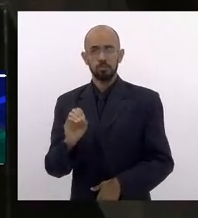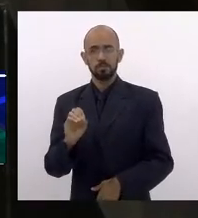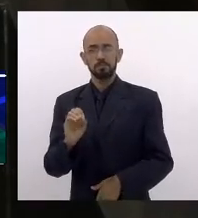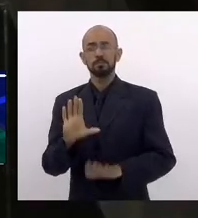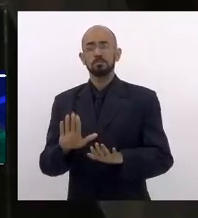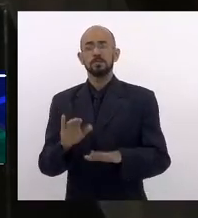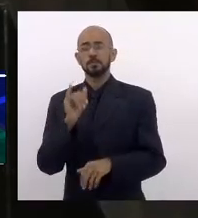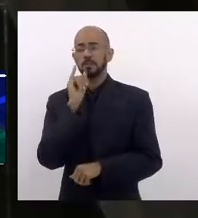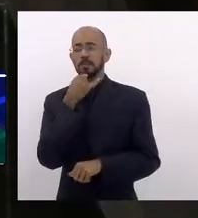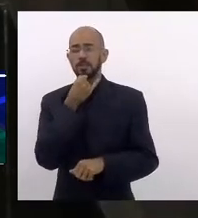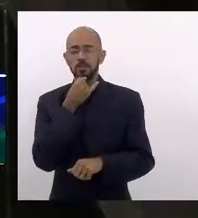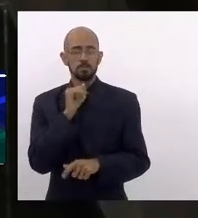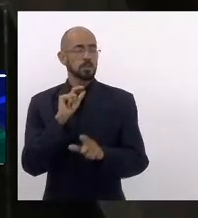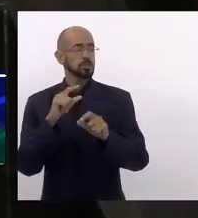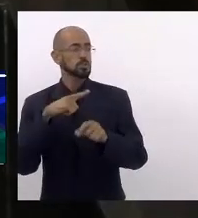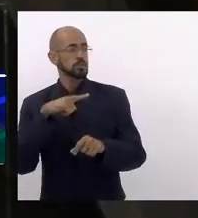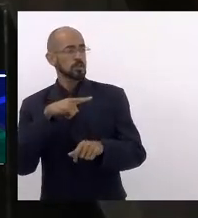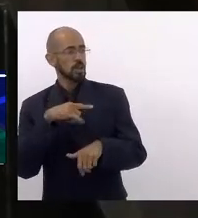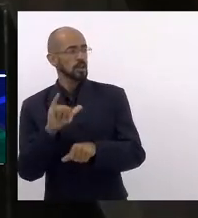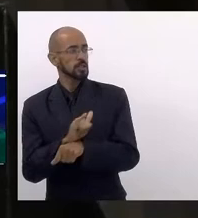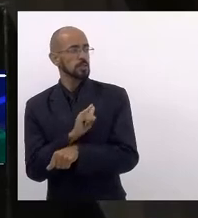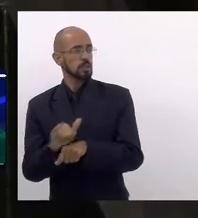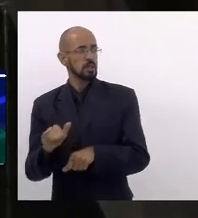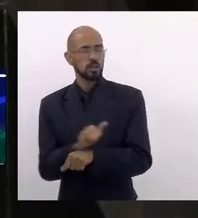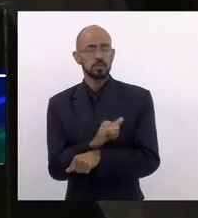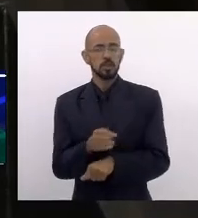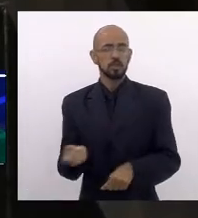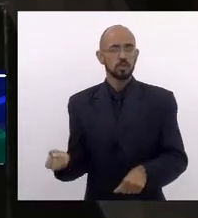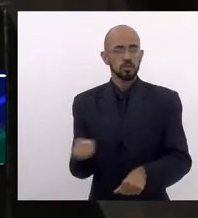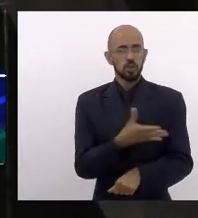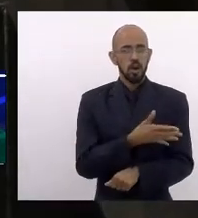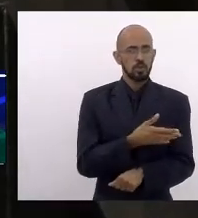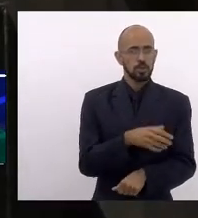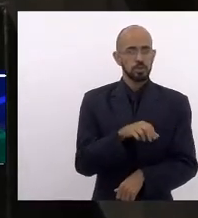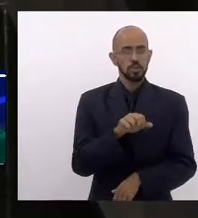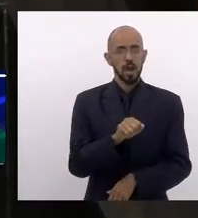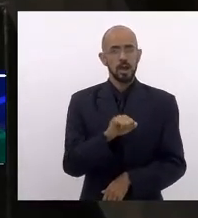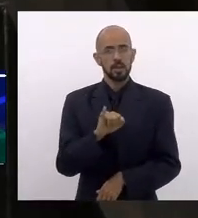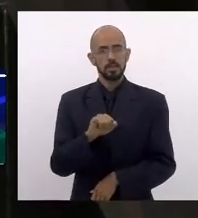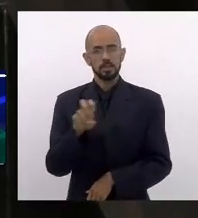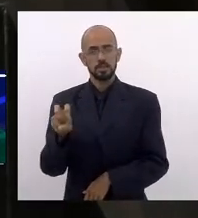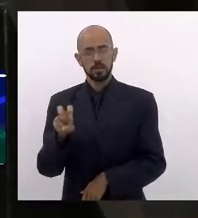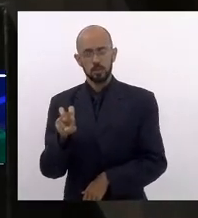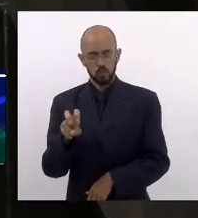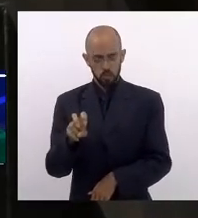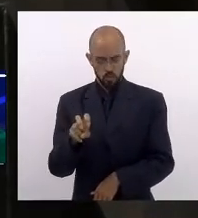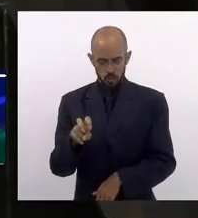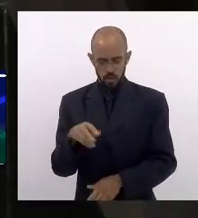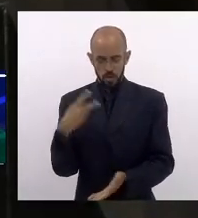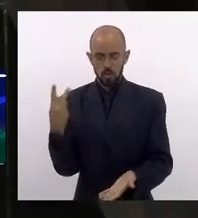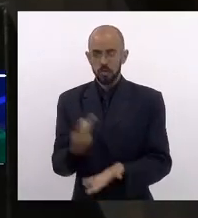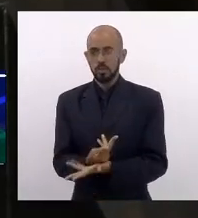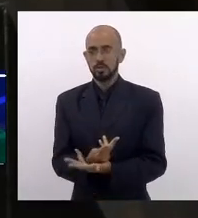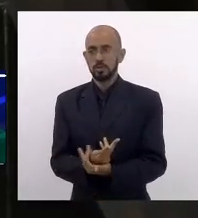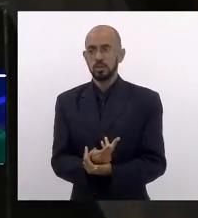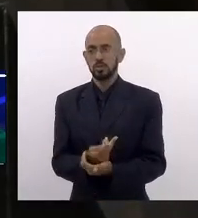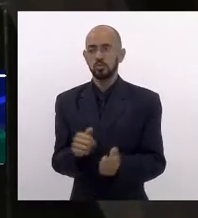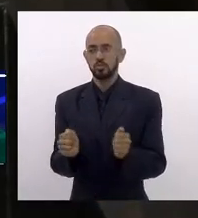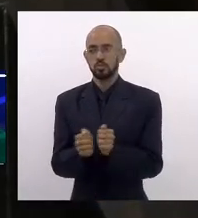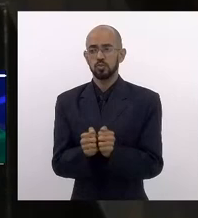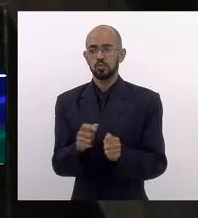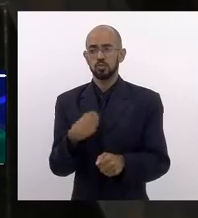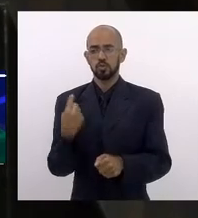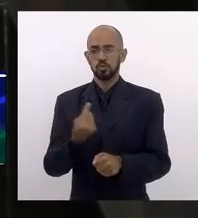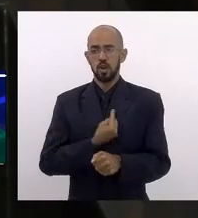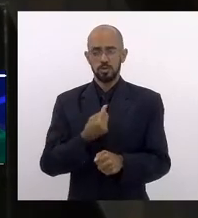infelizmente, há novas formas, né, há novos formatos de AI-5 em curso, em vigor entre nós,